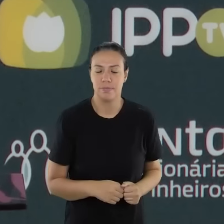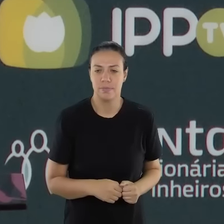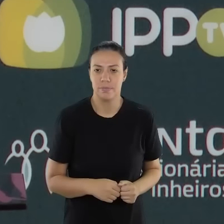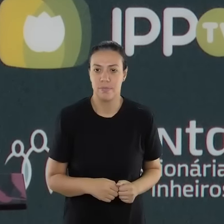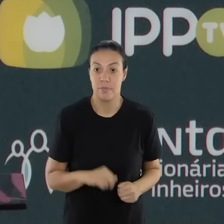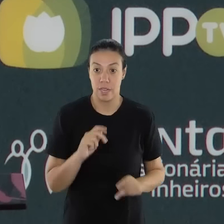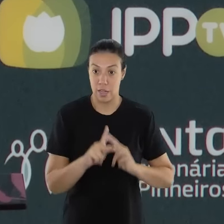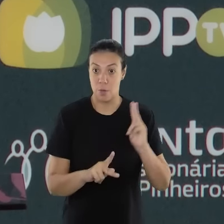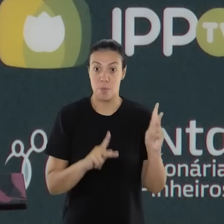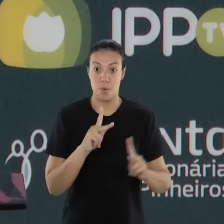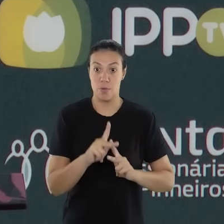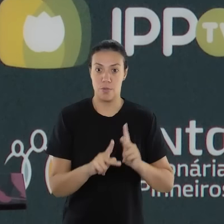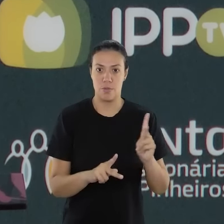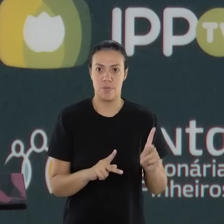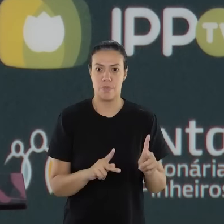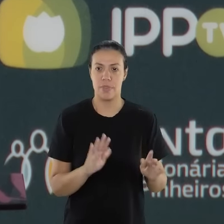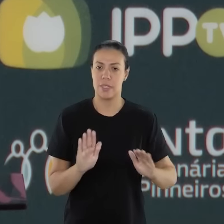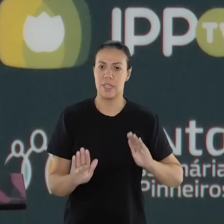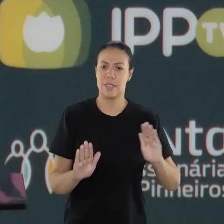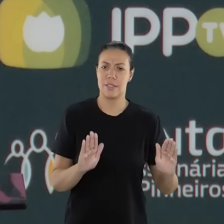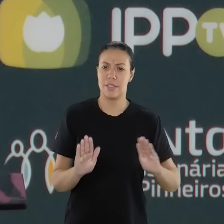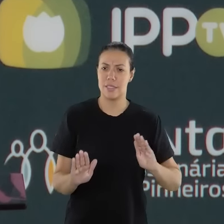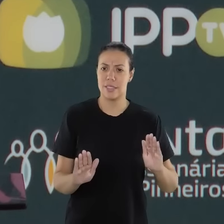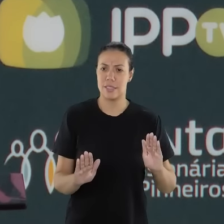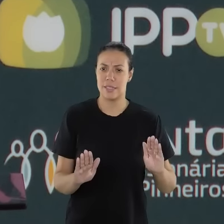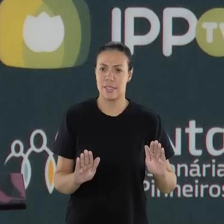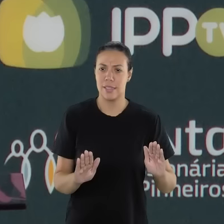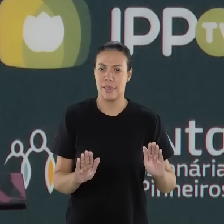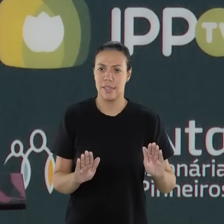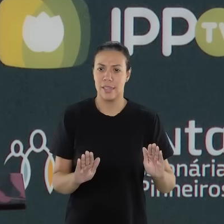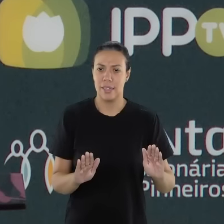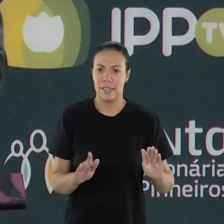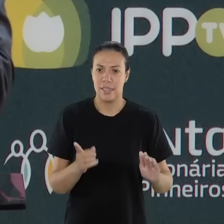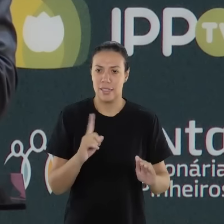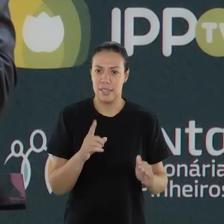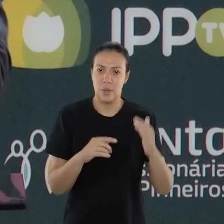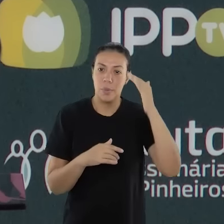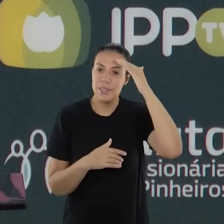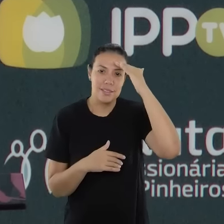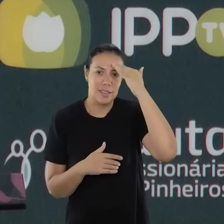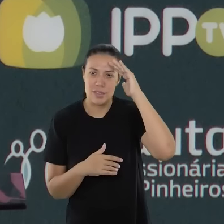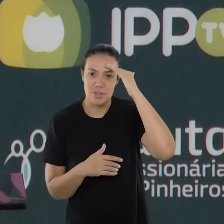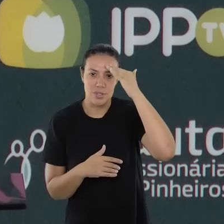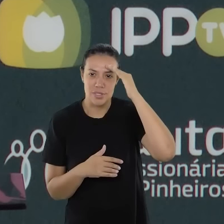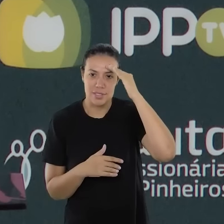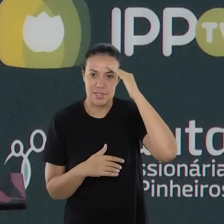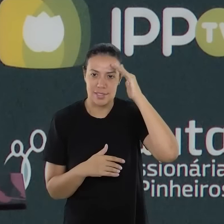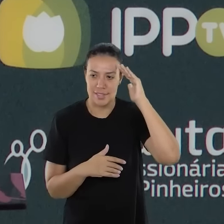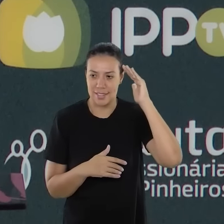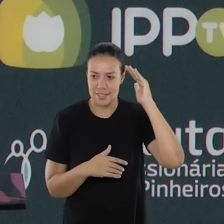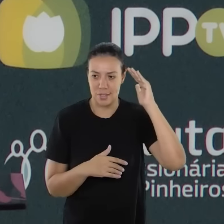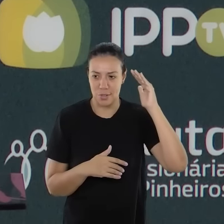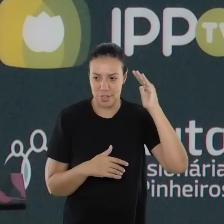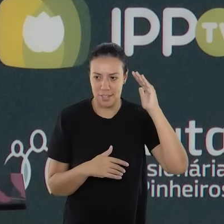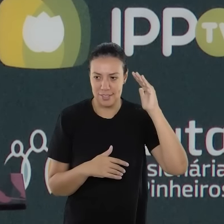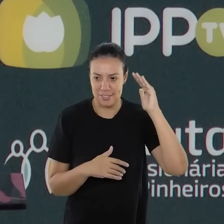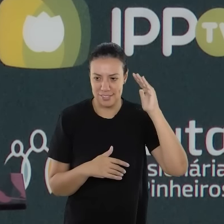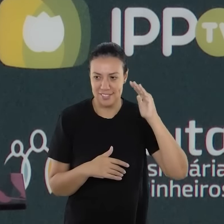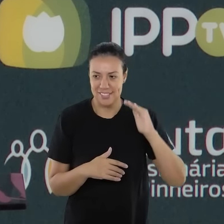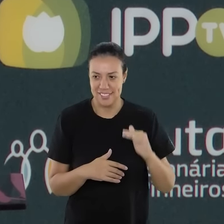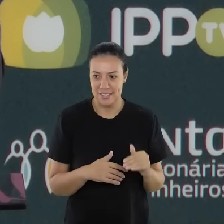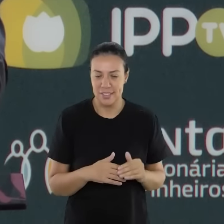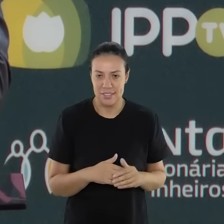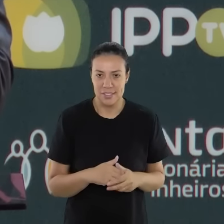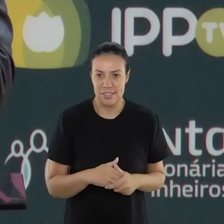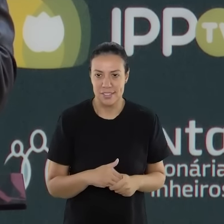É um povo que muitas vezes falta entendimento, porque o meu povo é gente falta de conselhos,